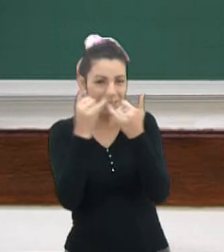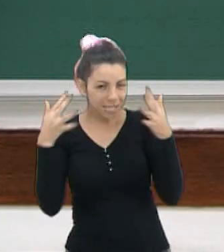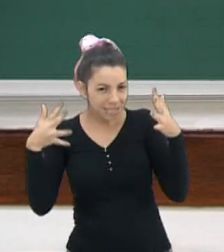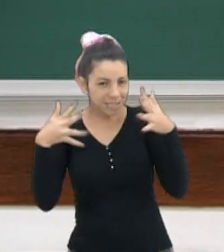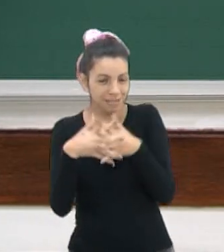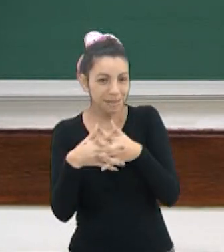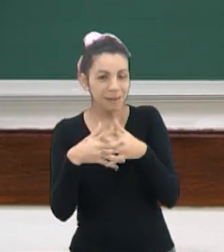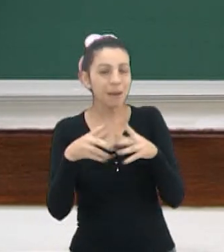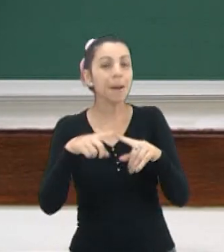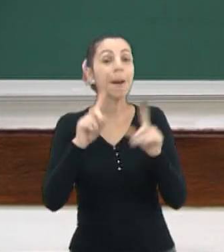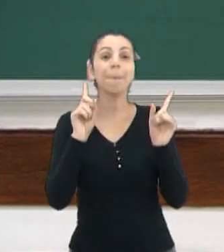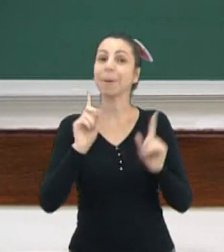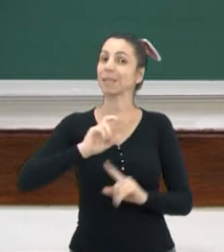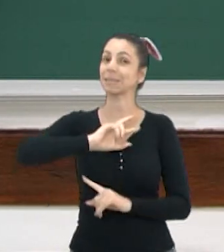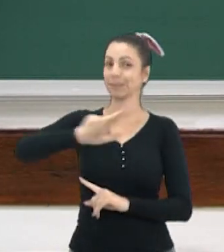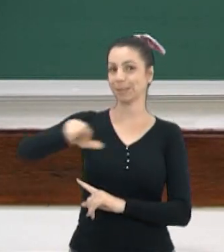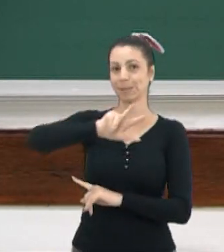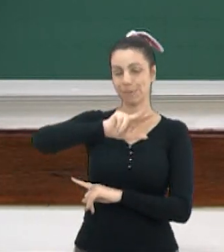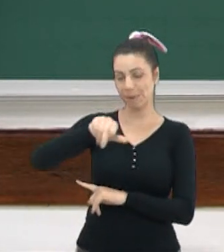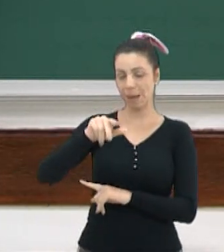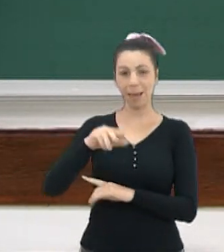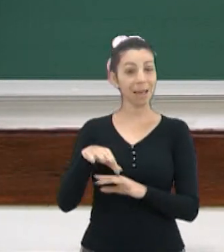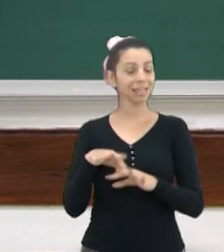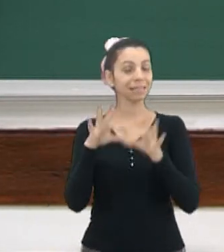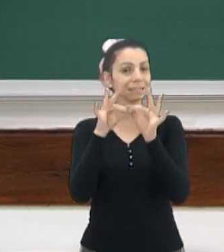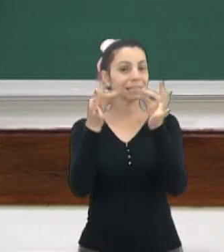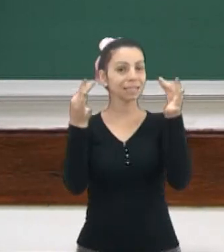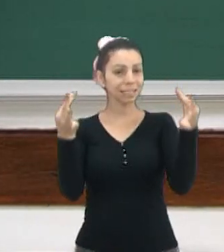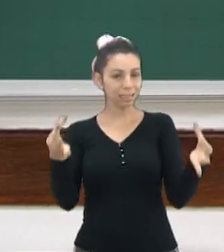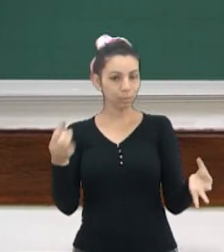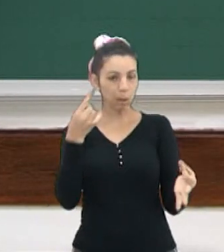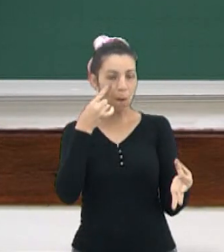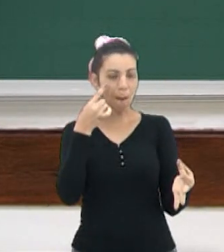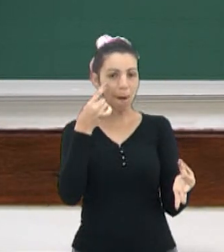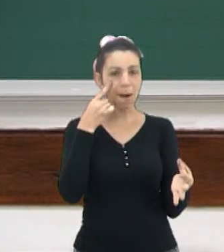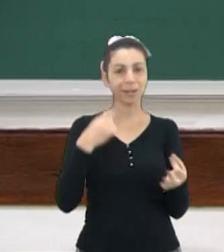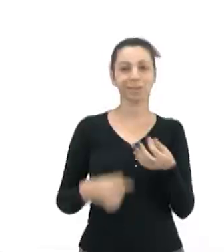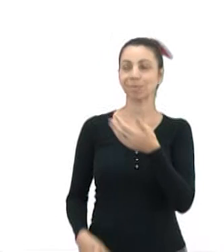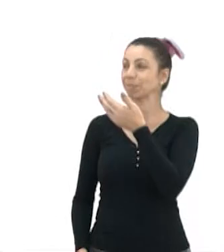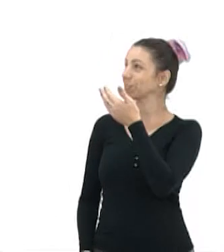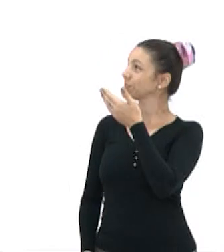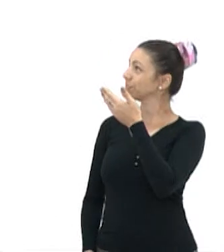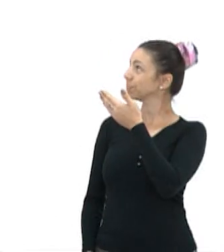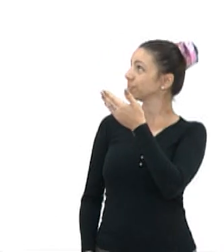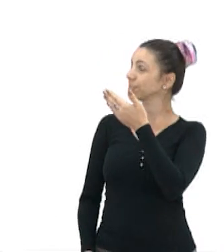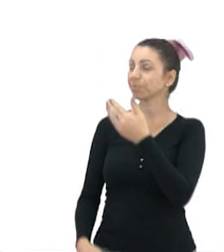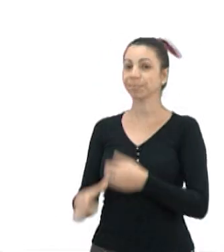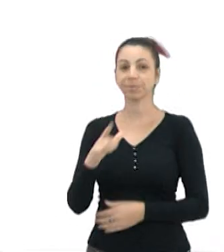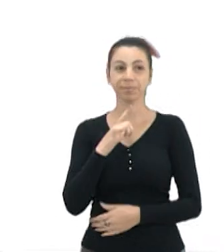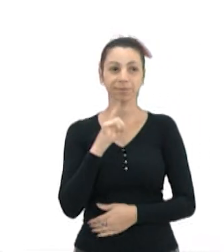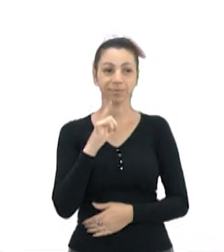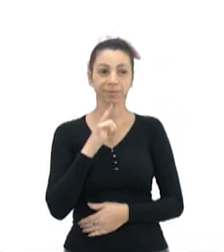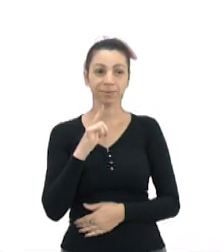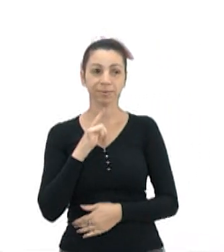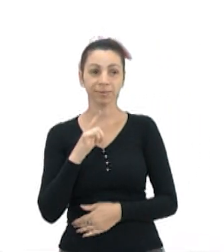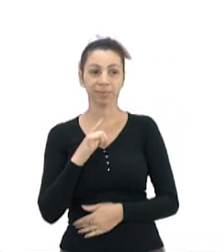Vamos tentar resolver da forma mais simples possível. Olhem bem para ele. Na figura temos